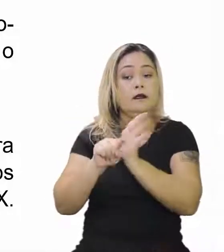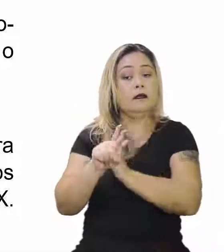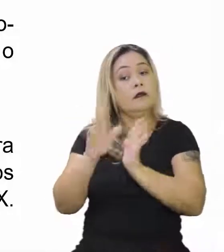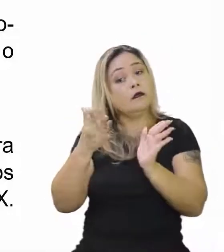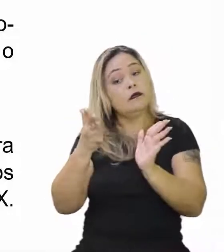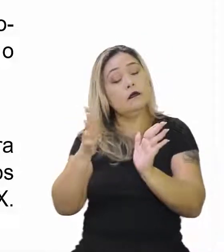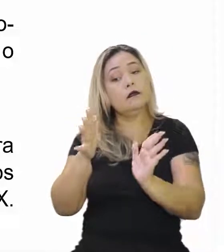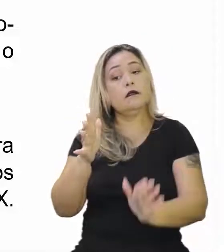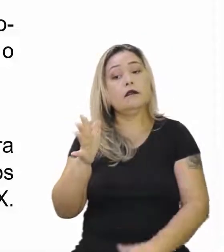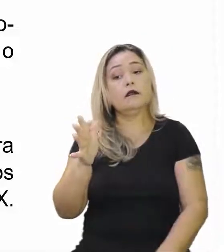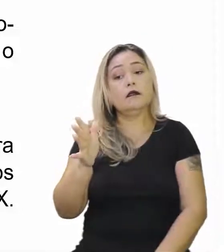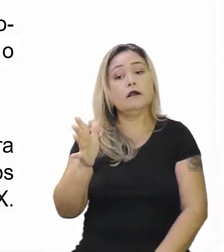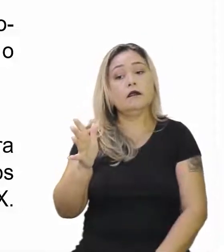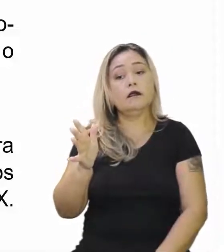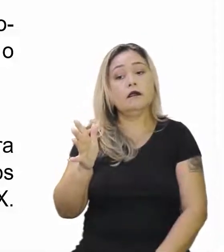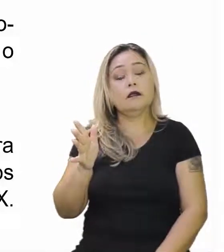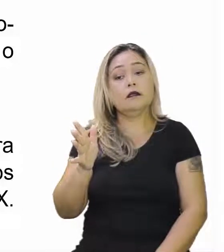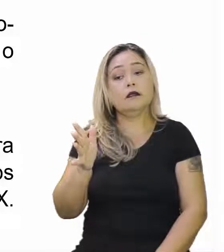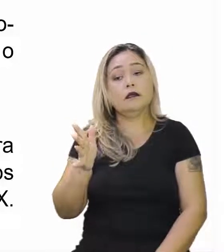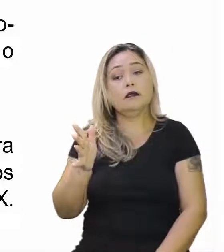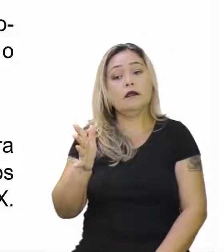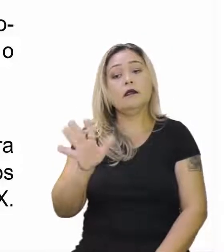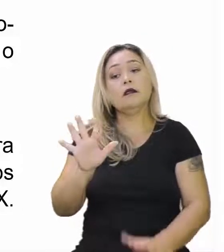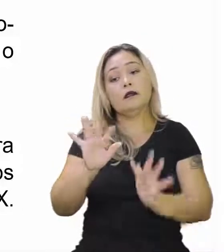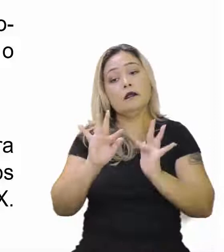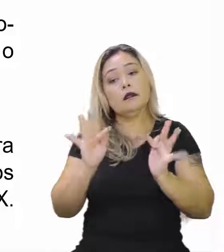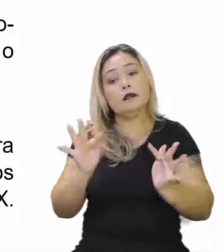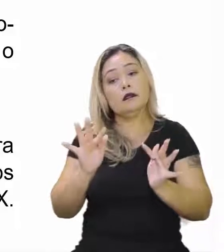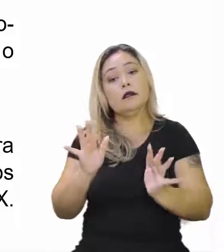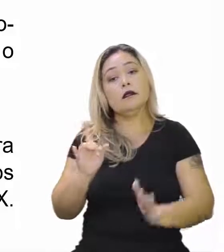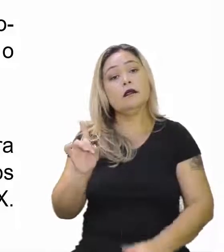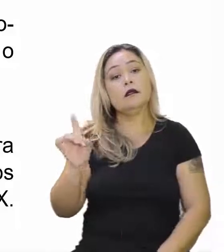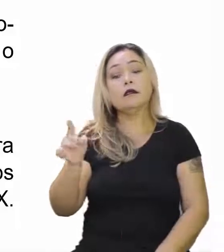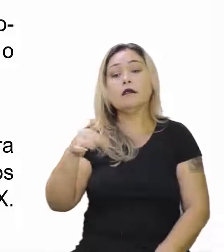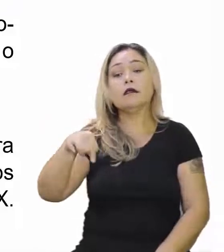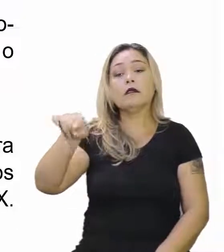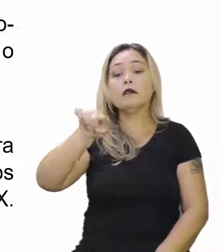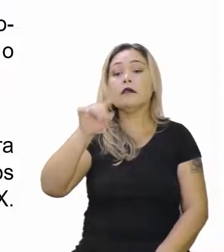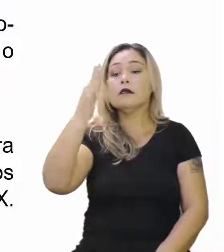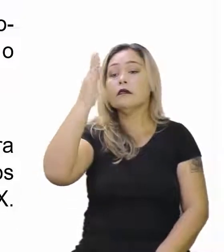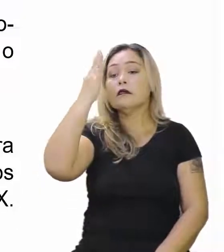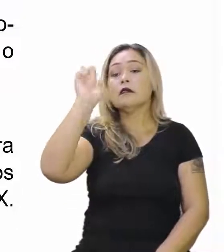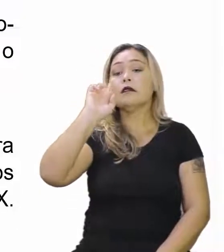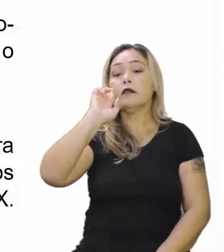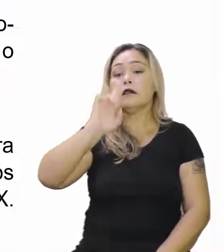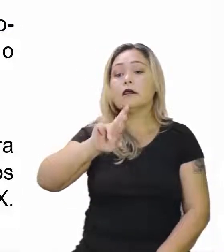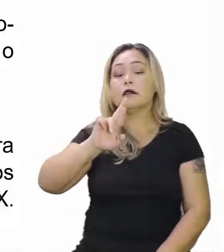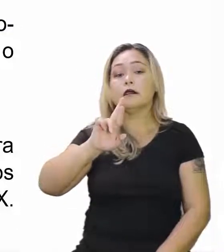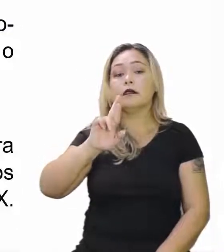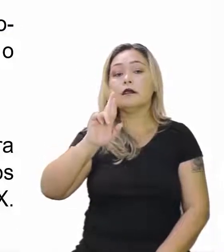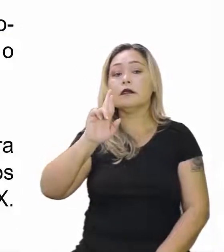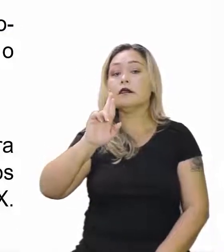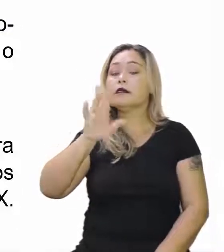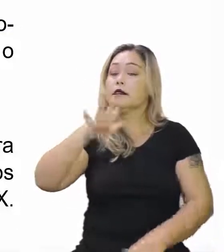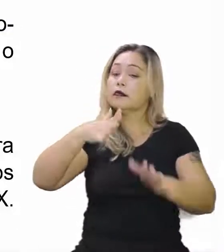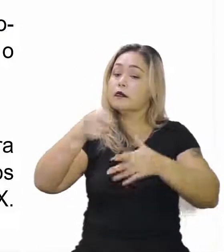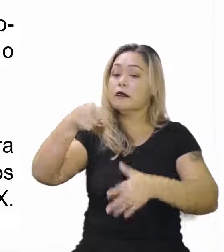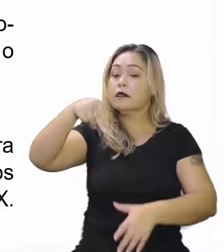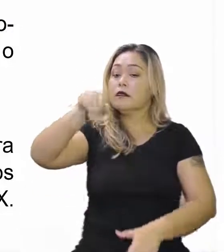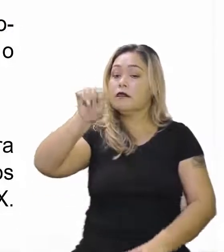relativamente simples, né? Eu tenho certeza que todo mundo acertou aí, Atraiu